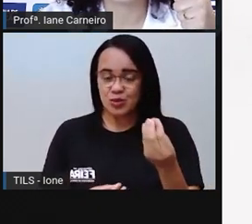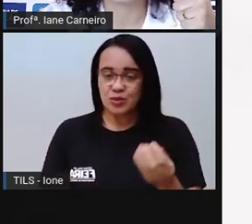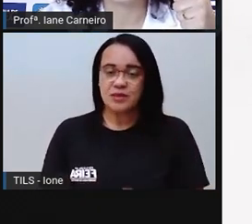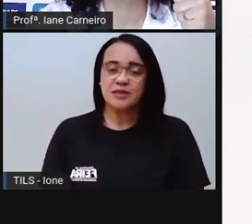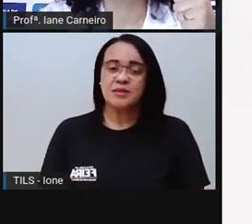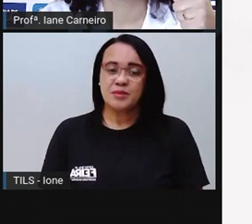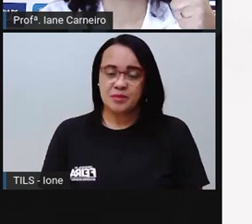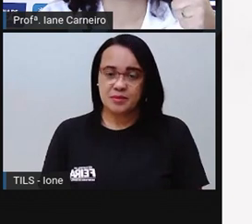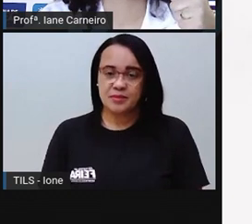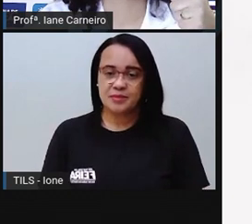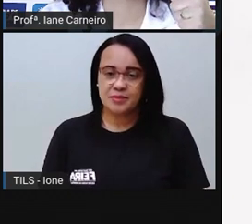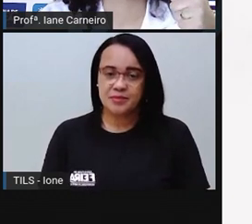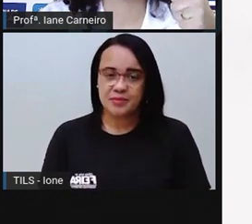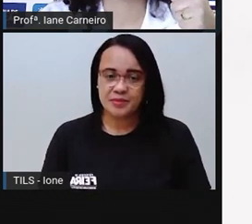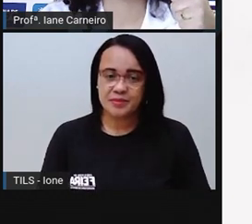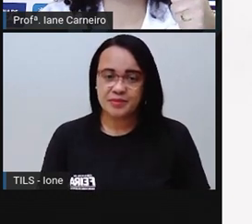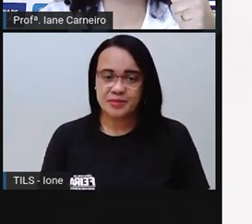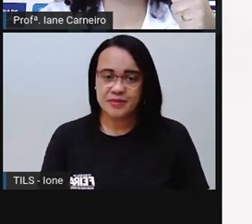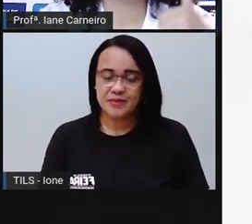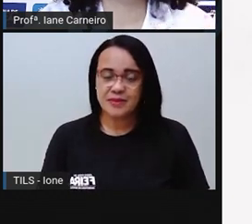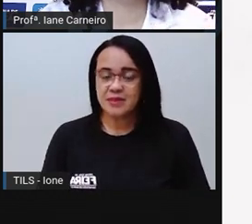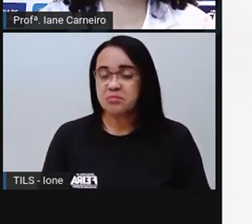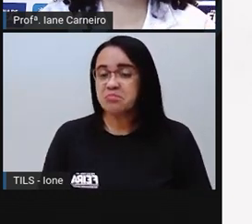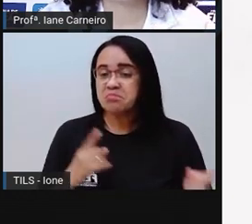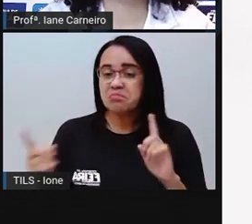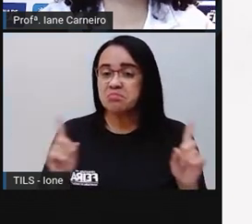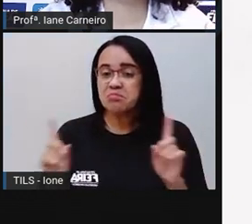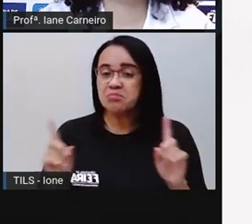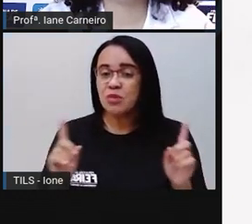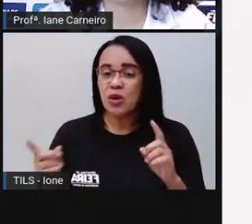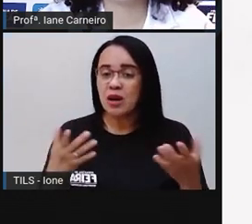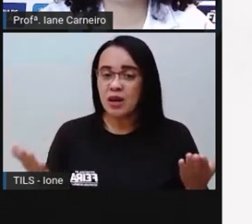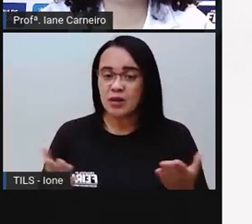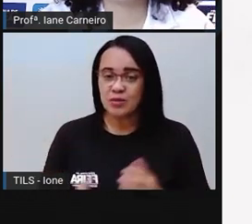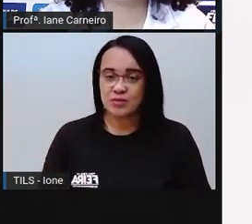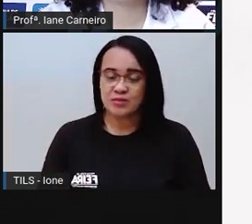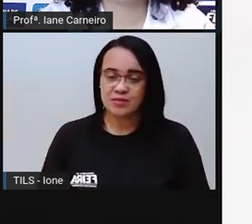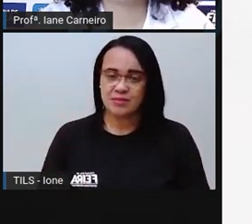aqui. Aqui ou aqui? Aqui, ó.